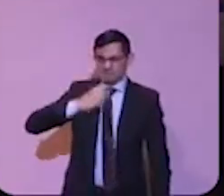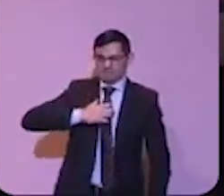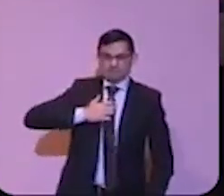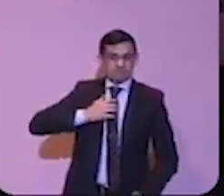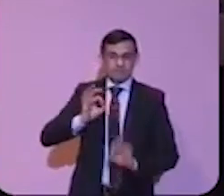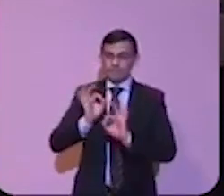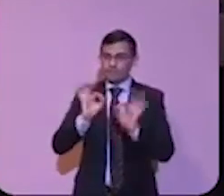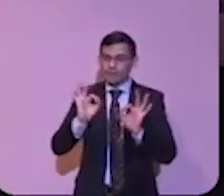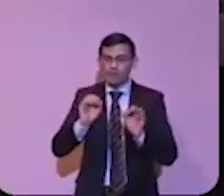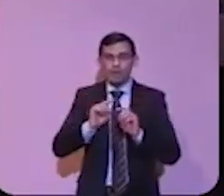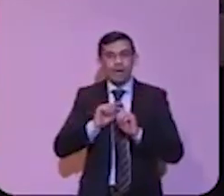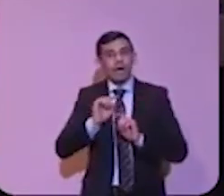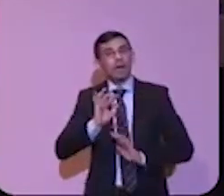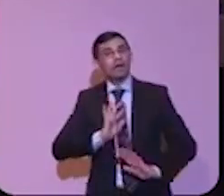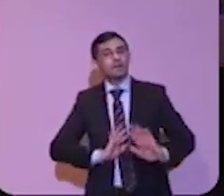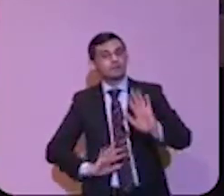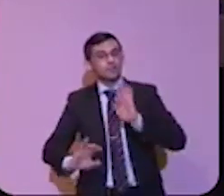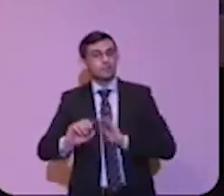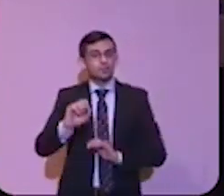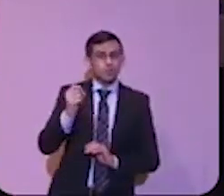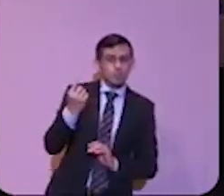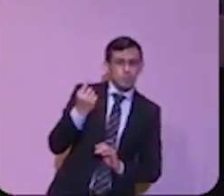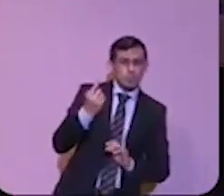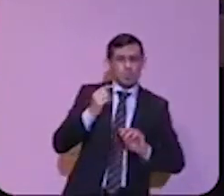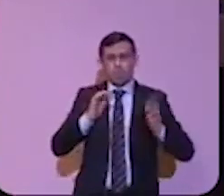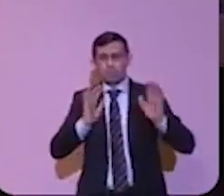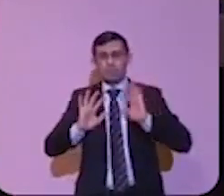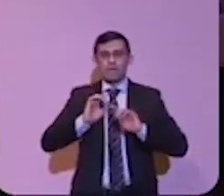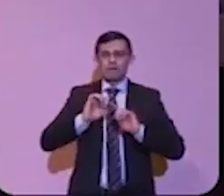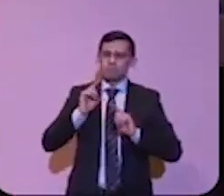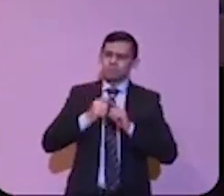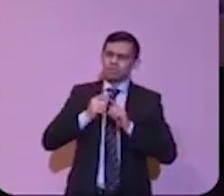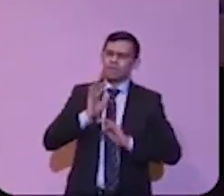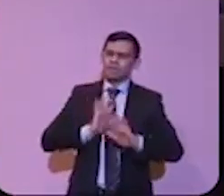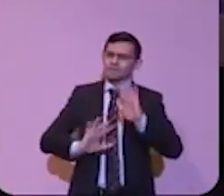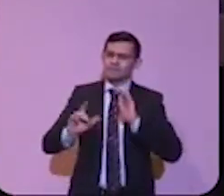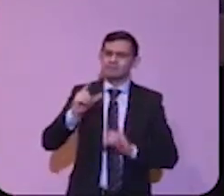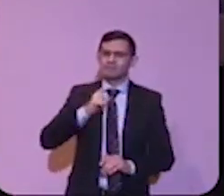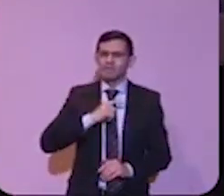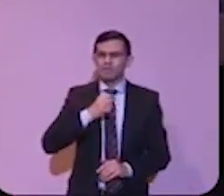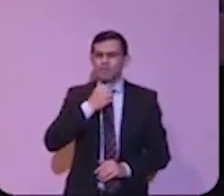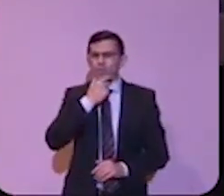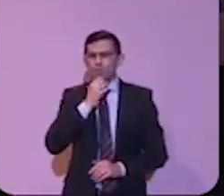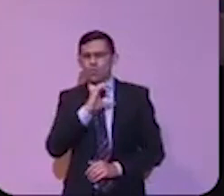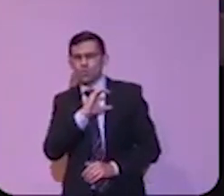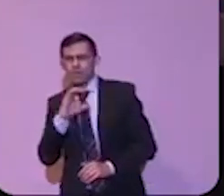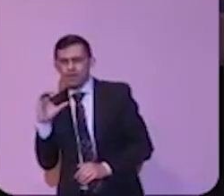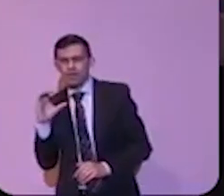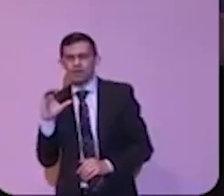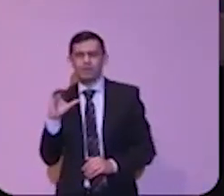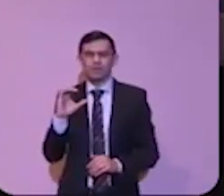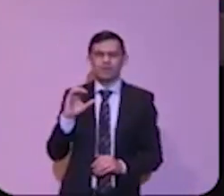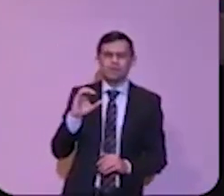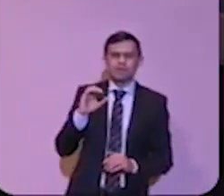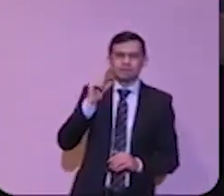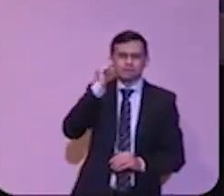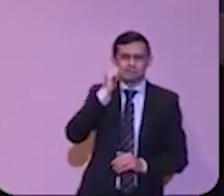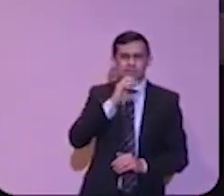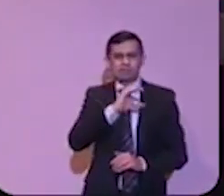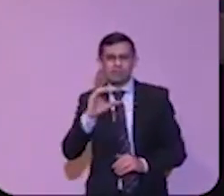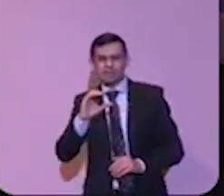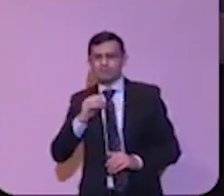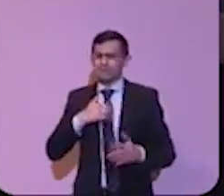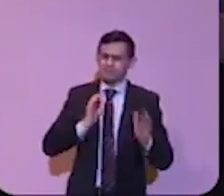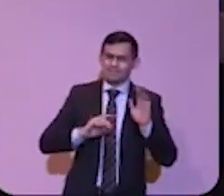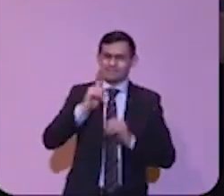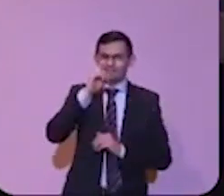com você. Talvez um ou outro fique, né? Porque às vezes tem um cunhado, tem uma cunhada que não